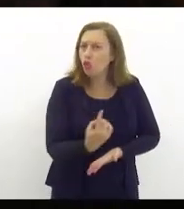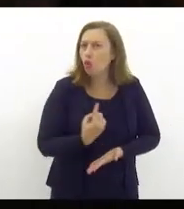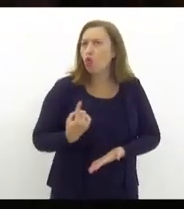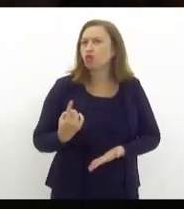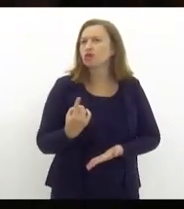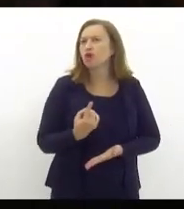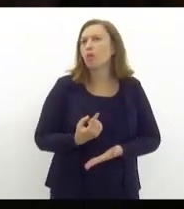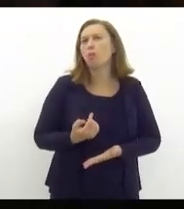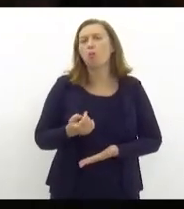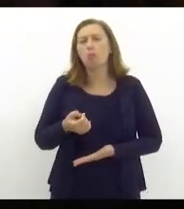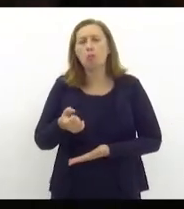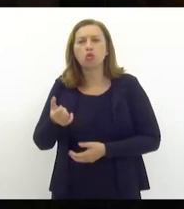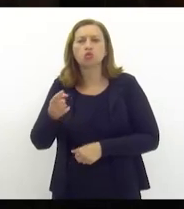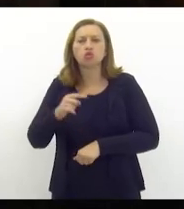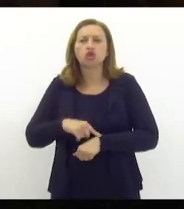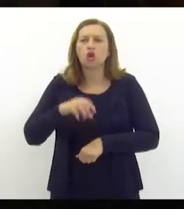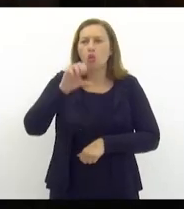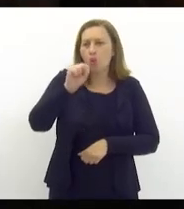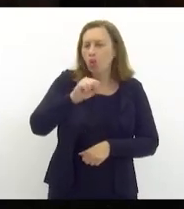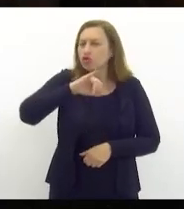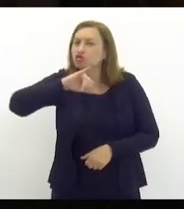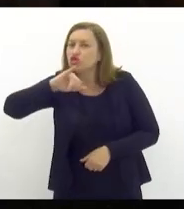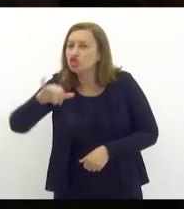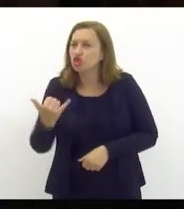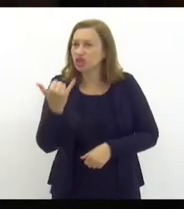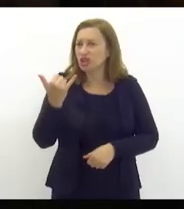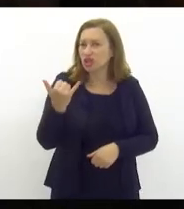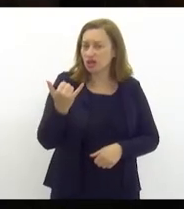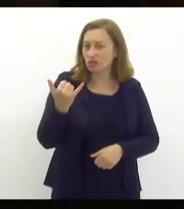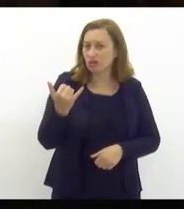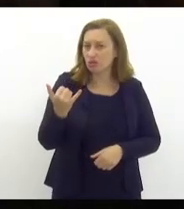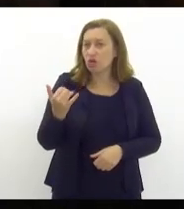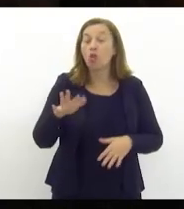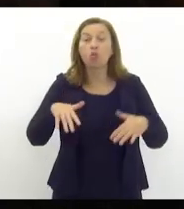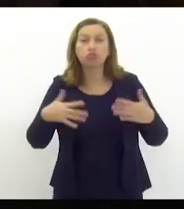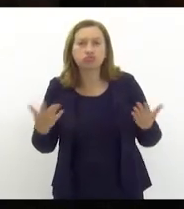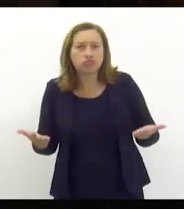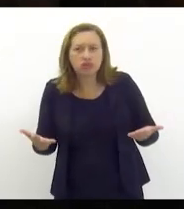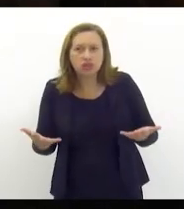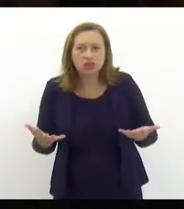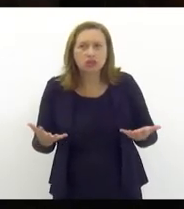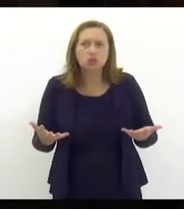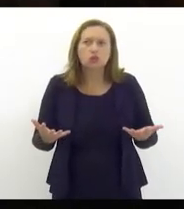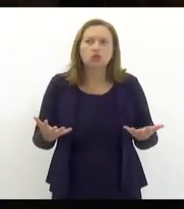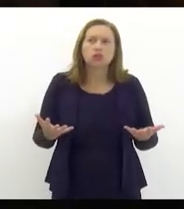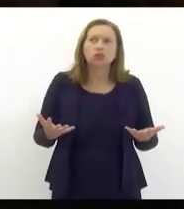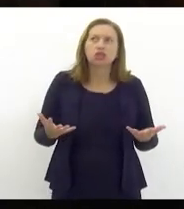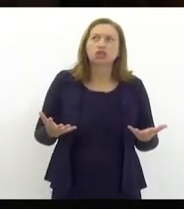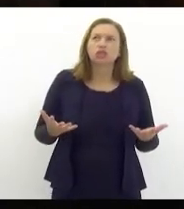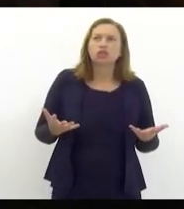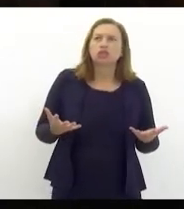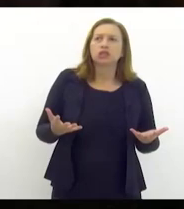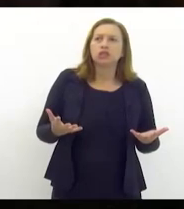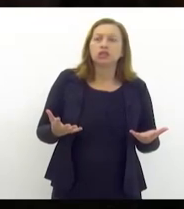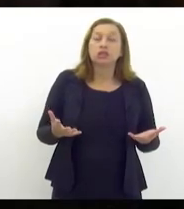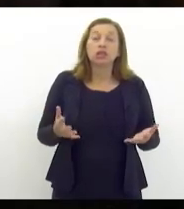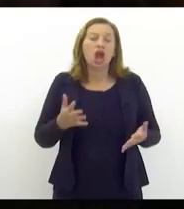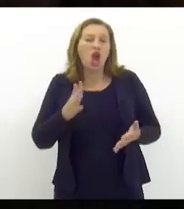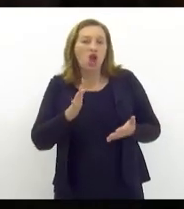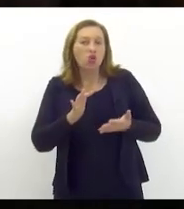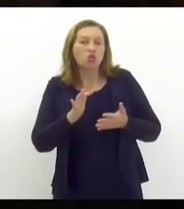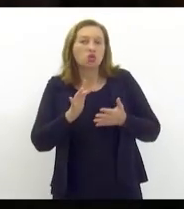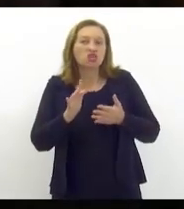há pouco aí do 8 de janeiro, quando tentavam, supostos